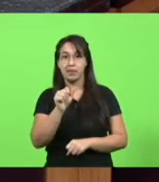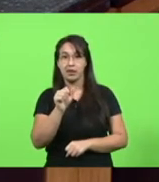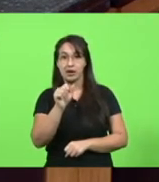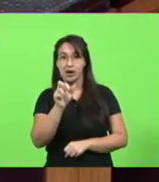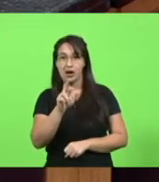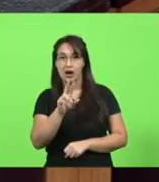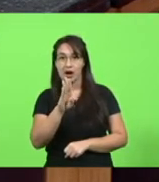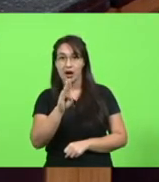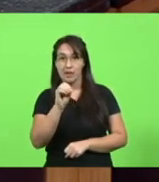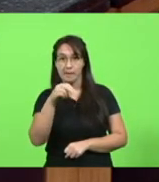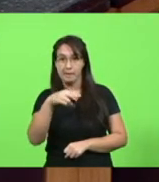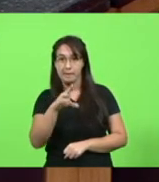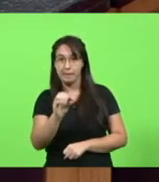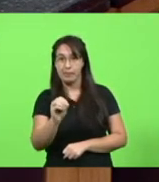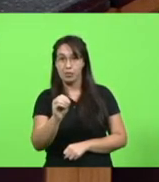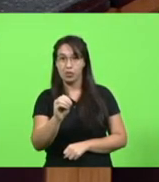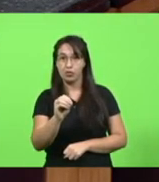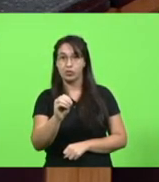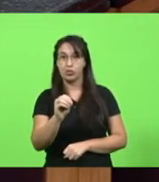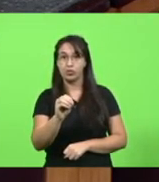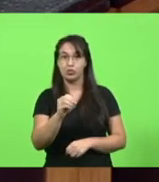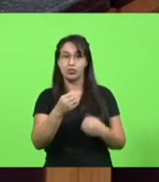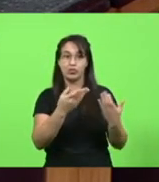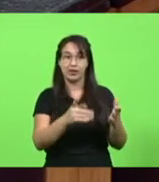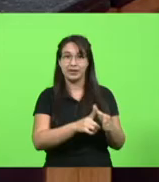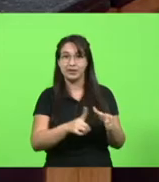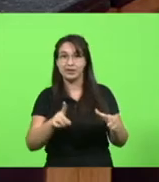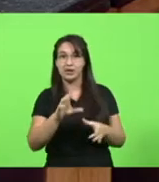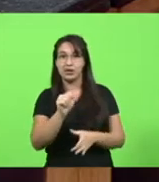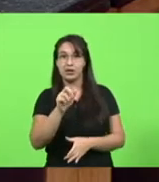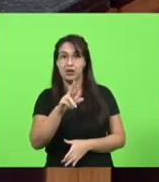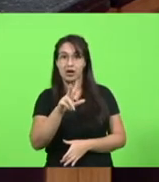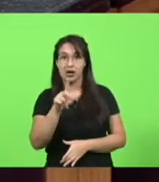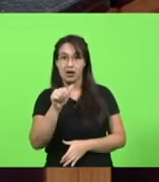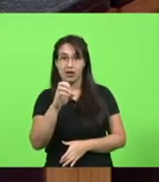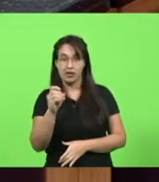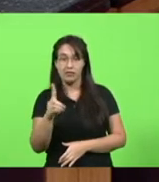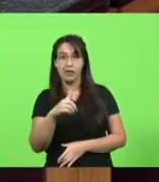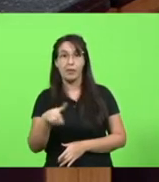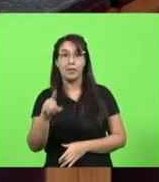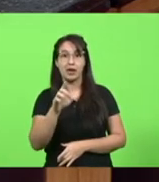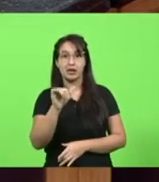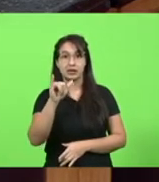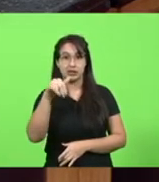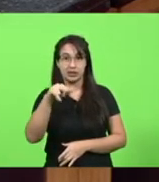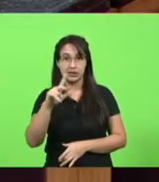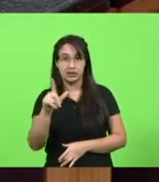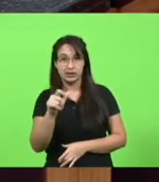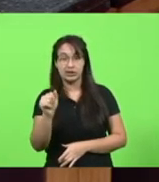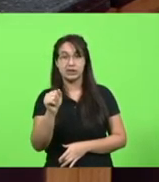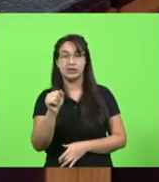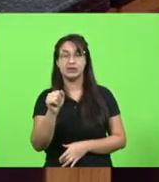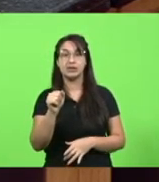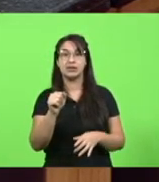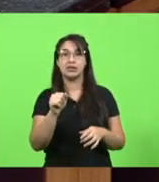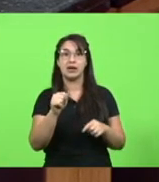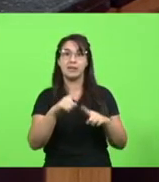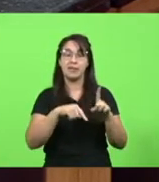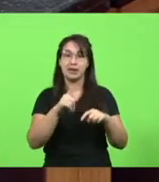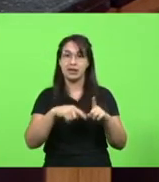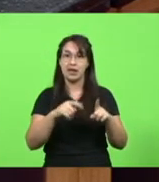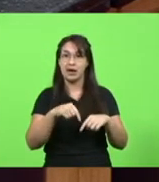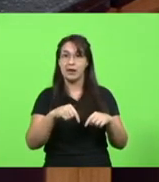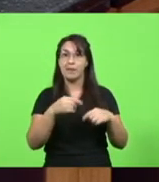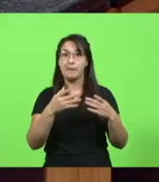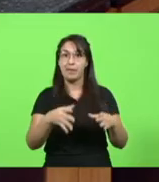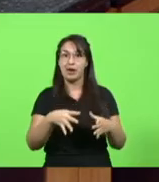sai do carvão. Temos também um projeto que usa cinza do carvão como material para impressora 3D. Então, nós temos